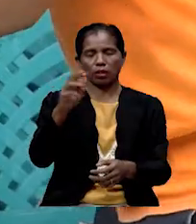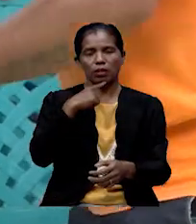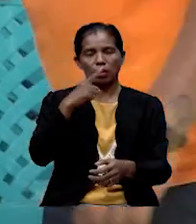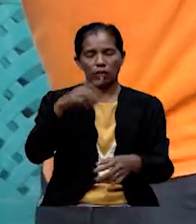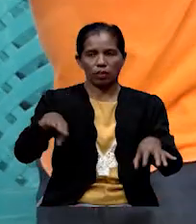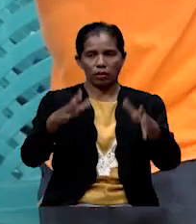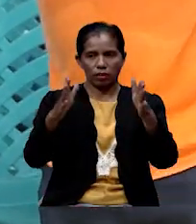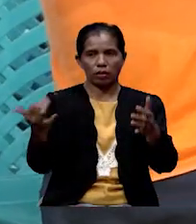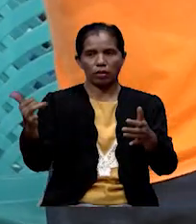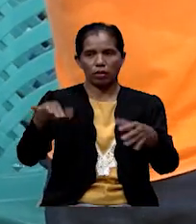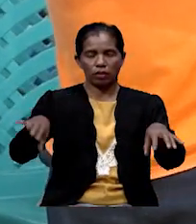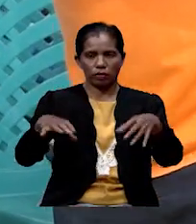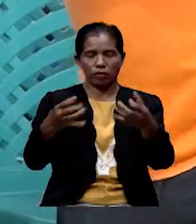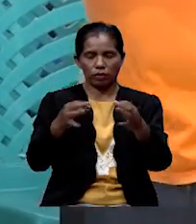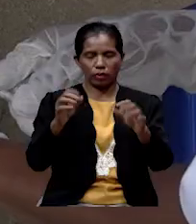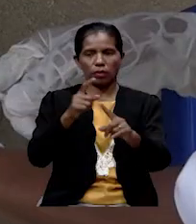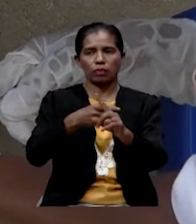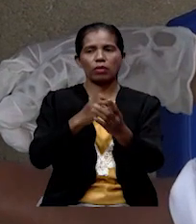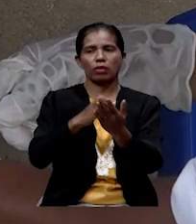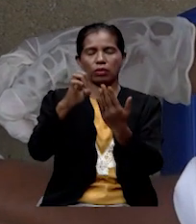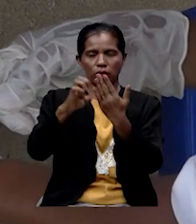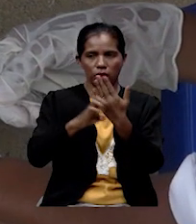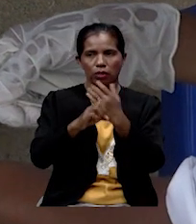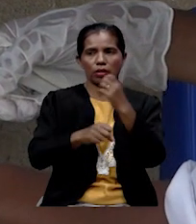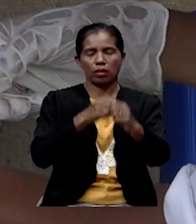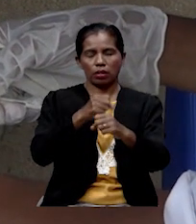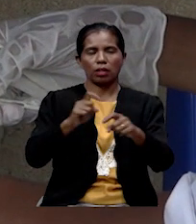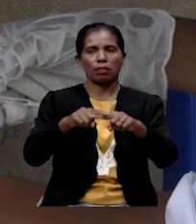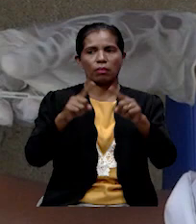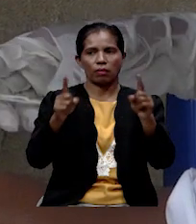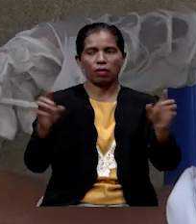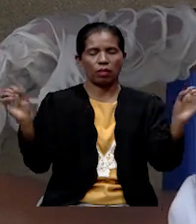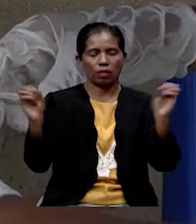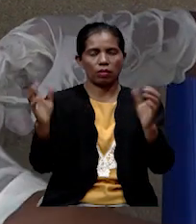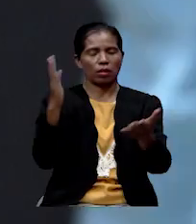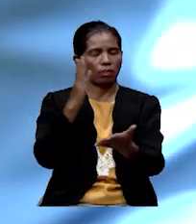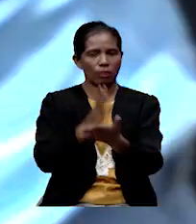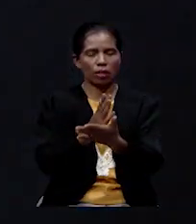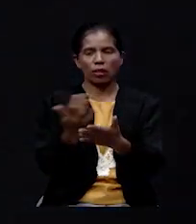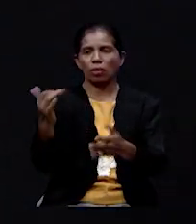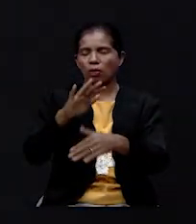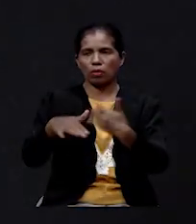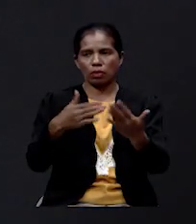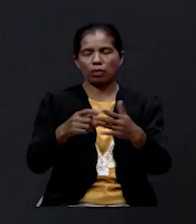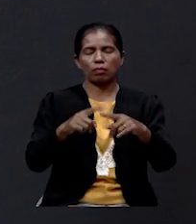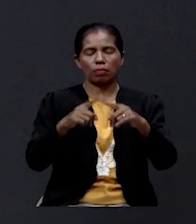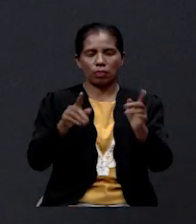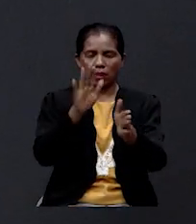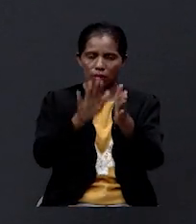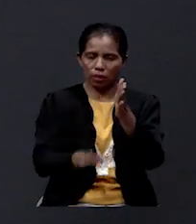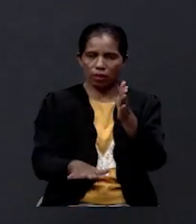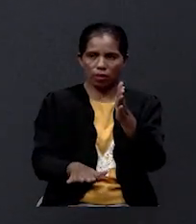sirane remata sirane mandato ia fulan junio tinang ne mai be laos atau hapara hotu mai be ia redusau